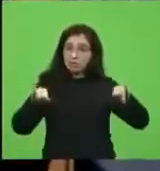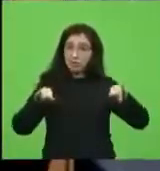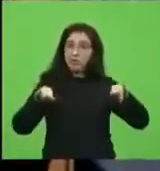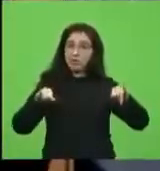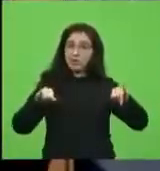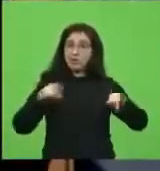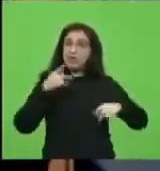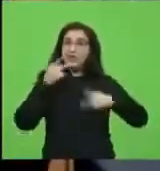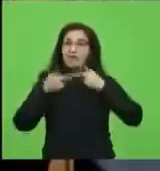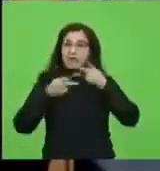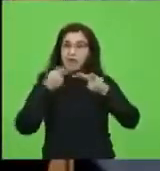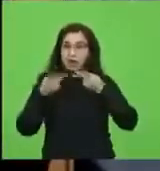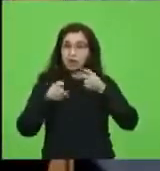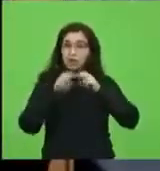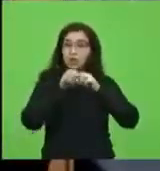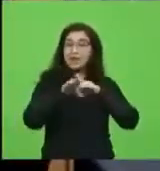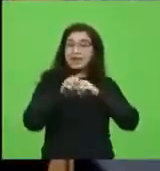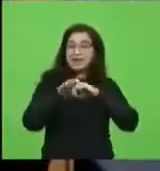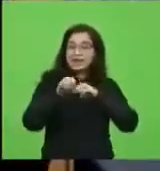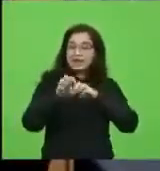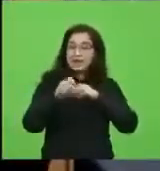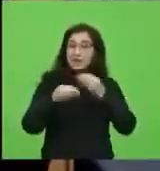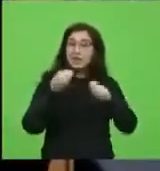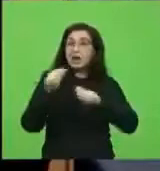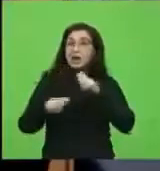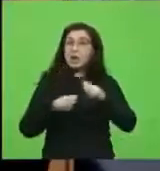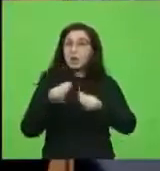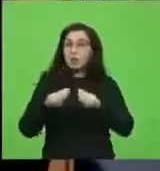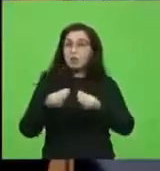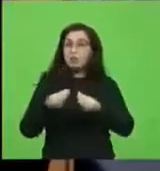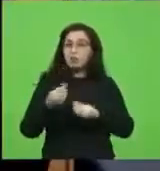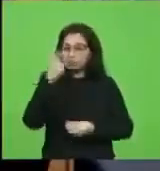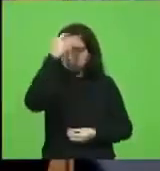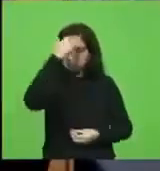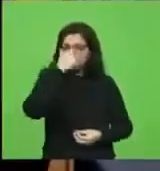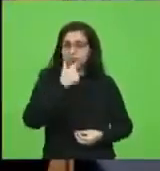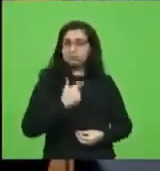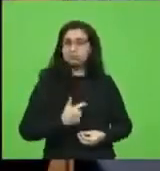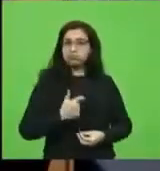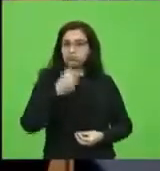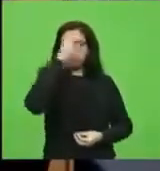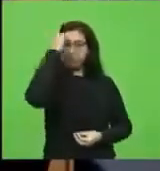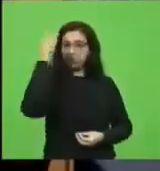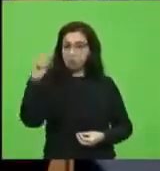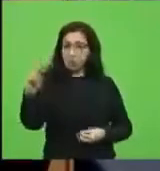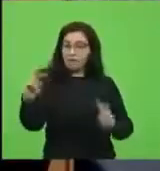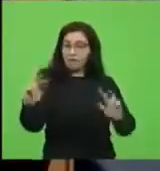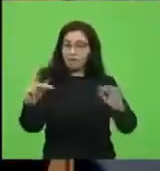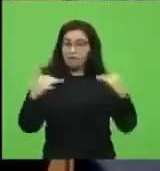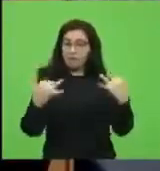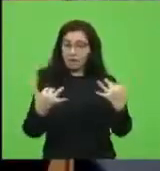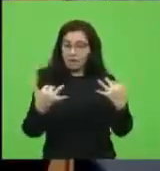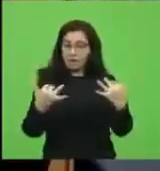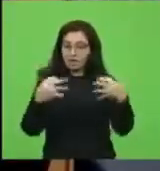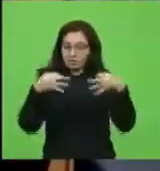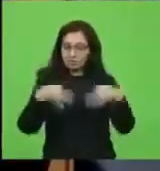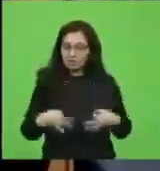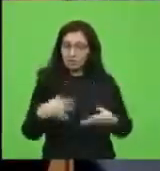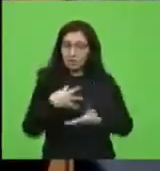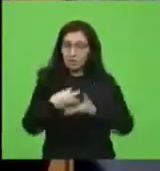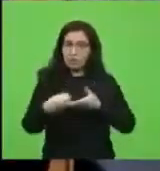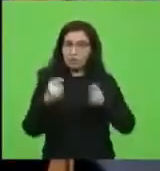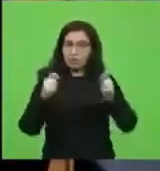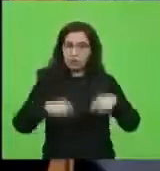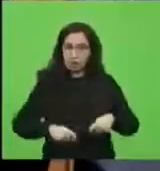ensina através do exemplo. É o exemplo que forma o caráter das pessoas. O filho olhando no pai, na